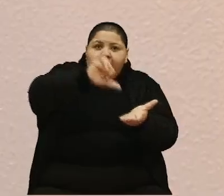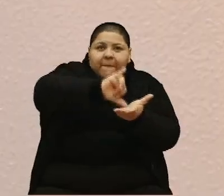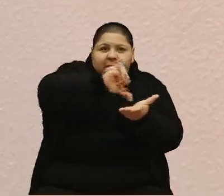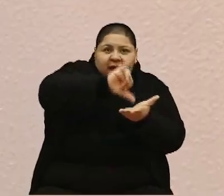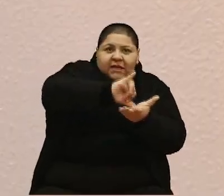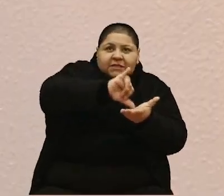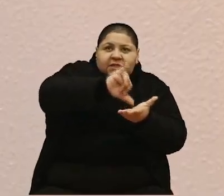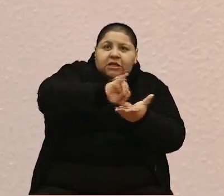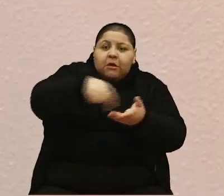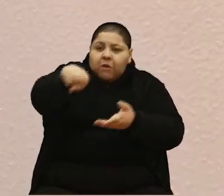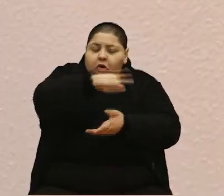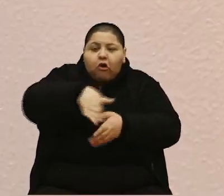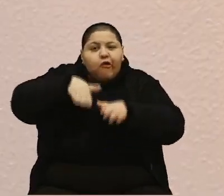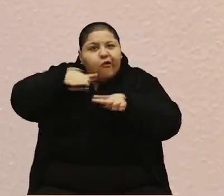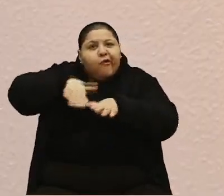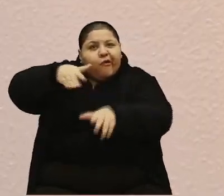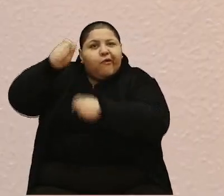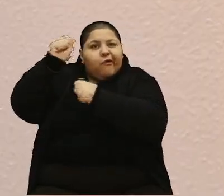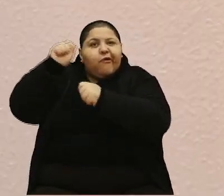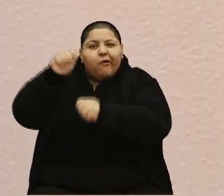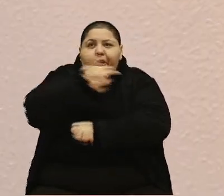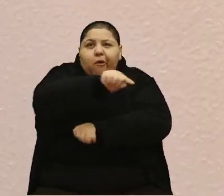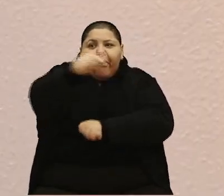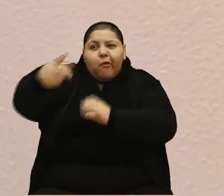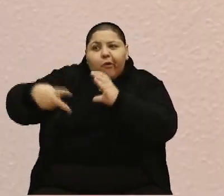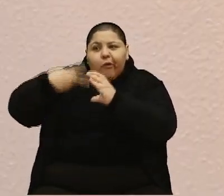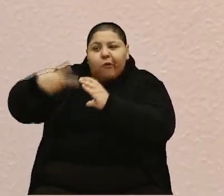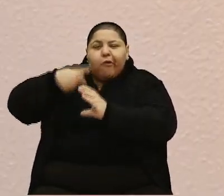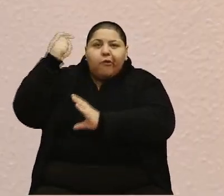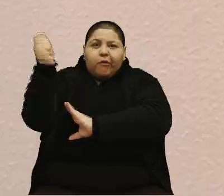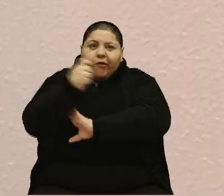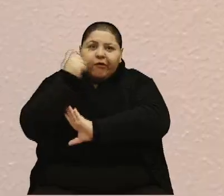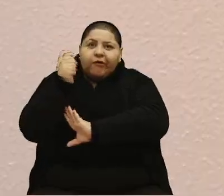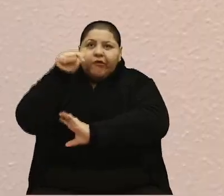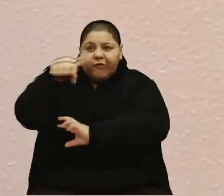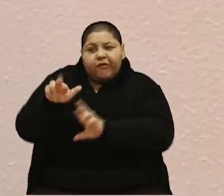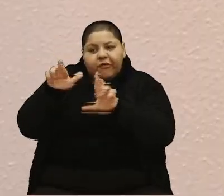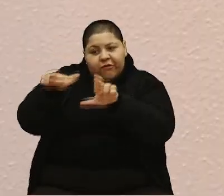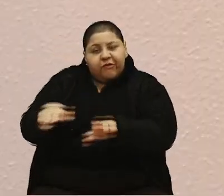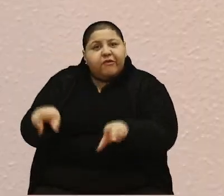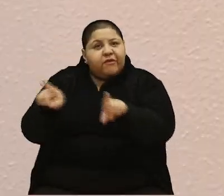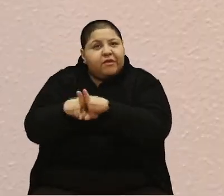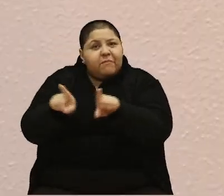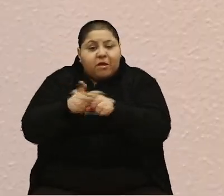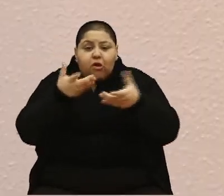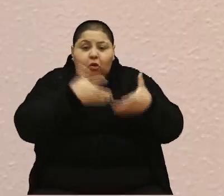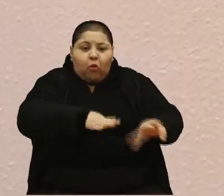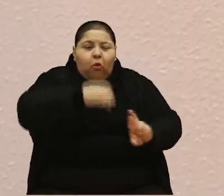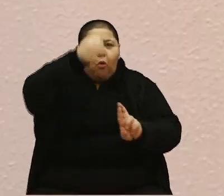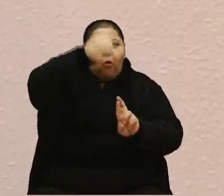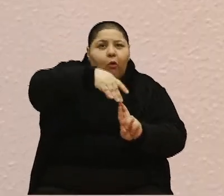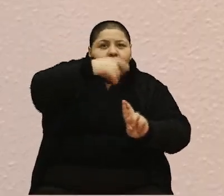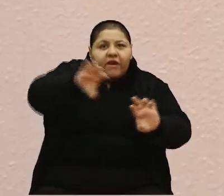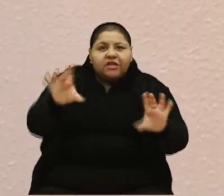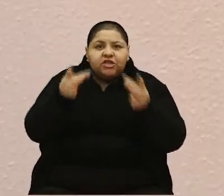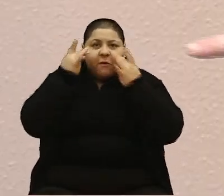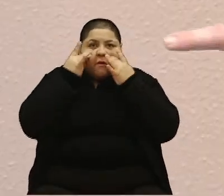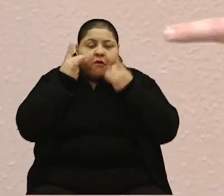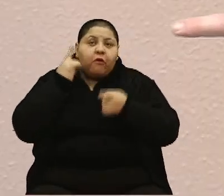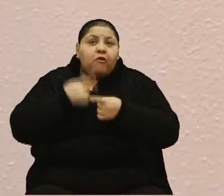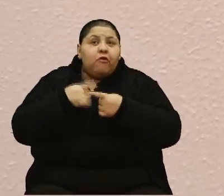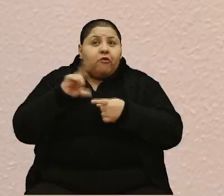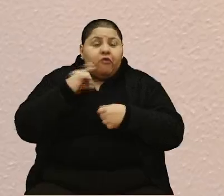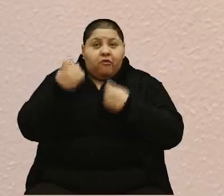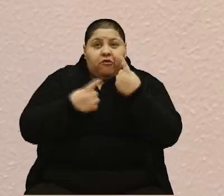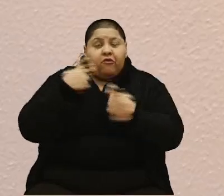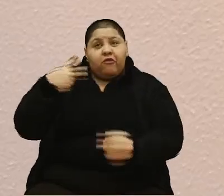nós ir protestar, para fazer as outras câmaras aqui do Rio Grande do Sul, aqui da região, protestar contra a RGE. Chamar a atenção. Porque teve algum